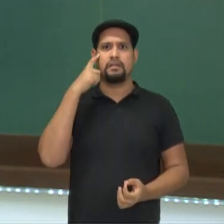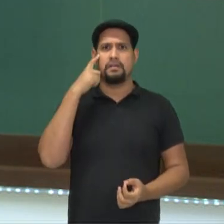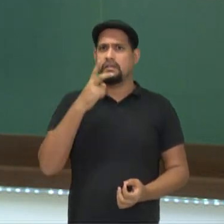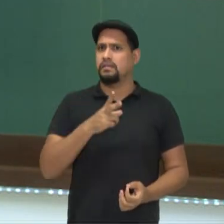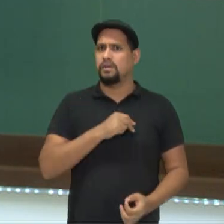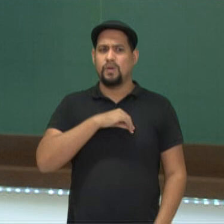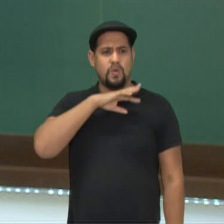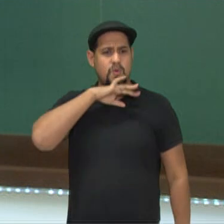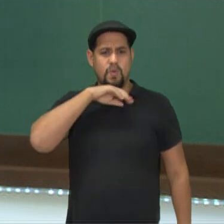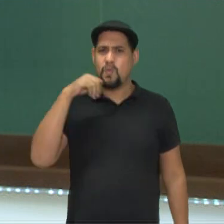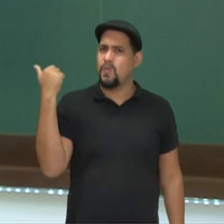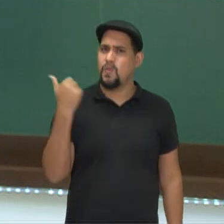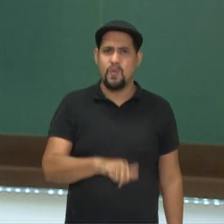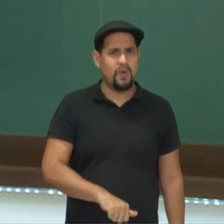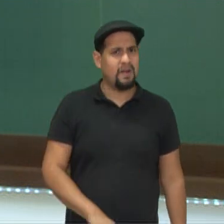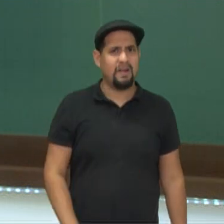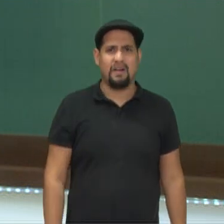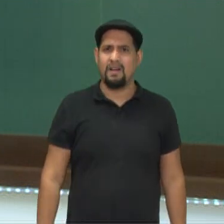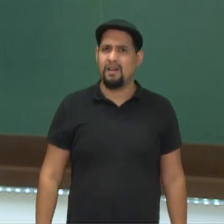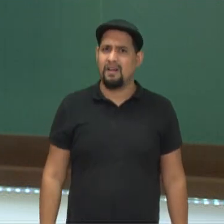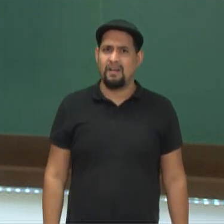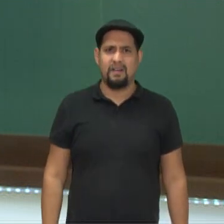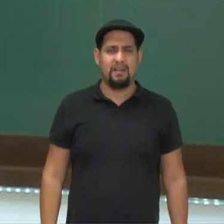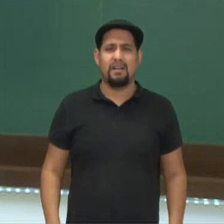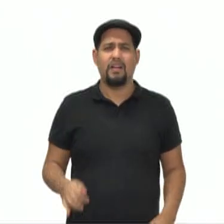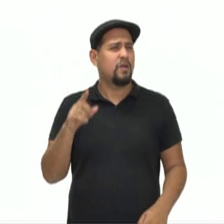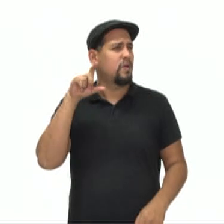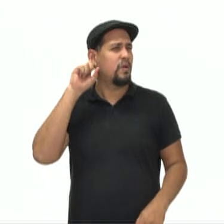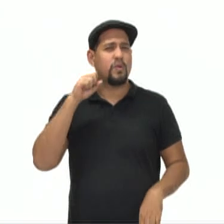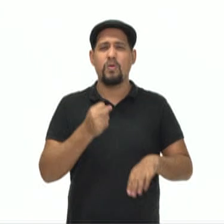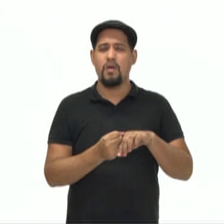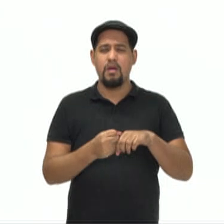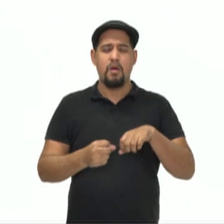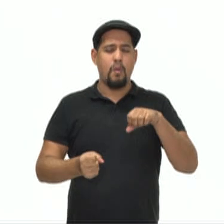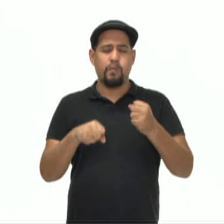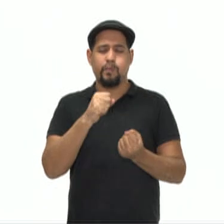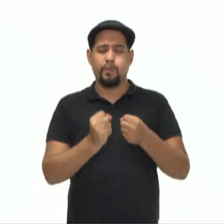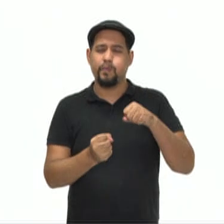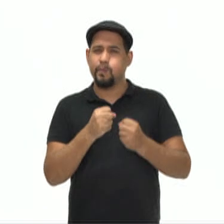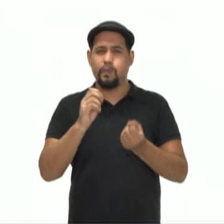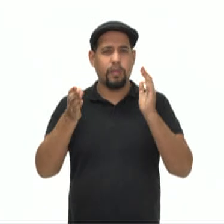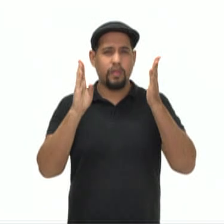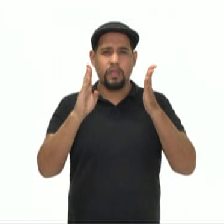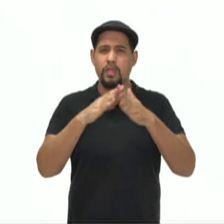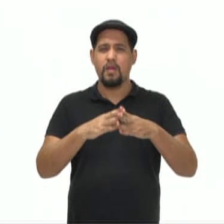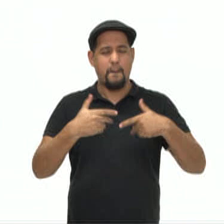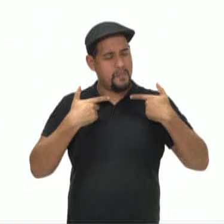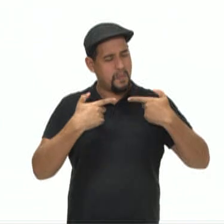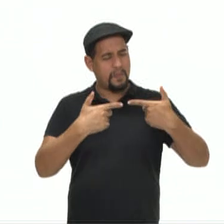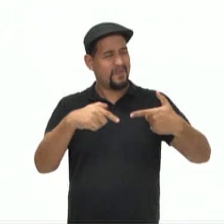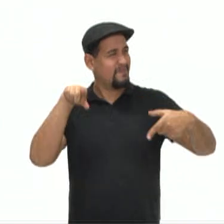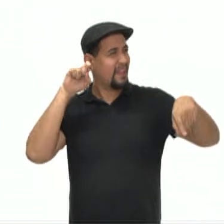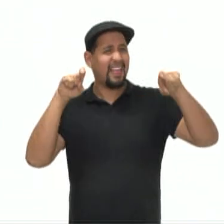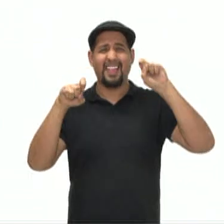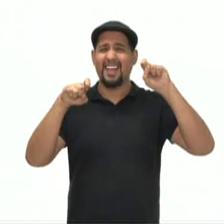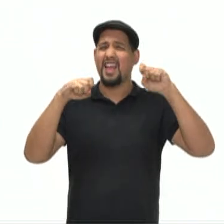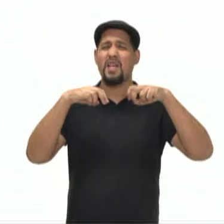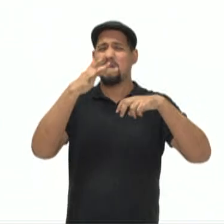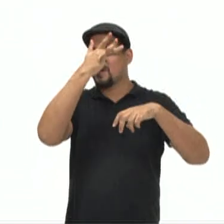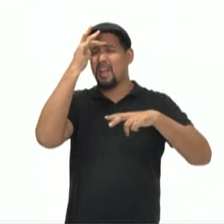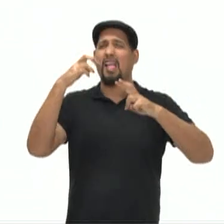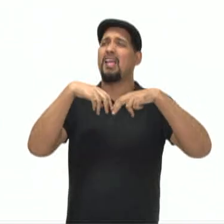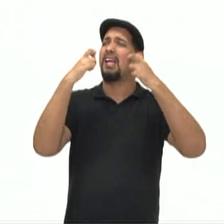que horrível. Ouço tanques de guerra, explosões e tremor, choro e gritos de